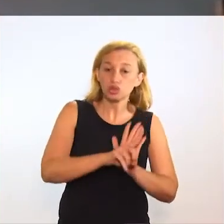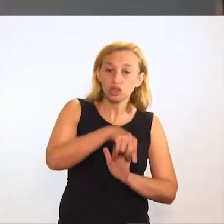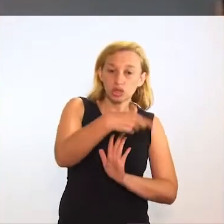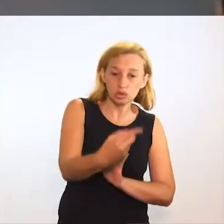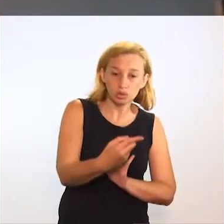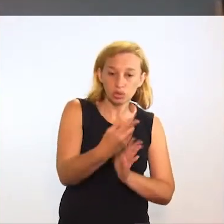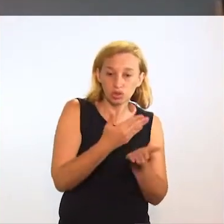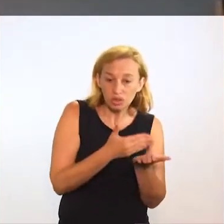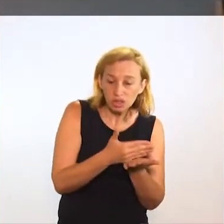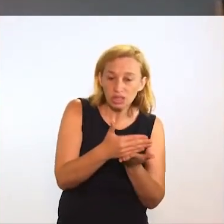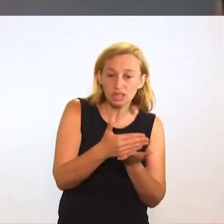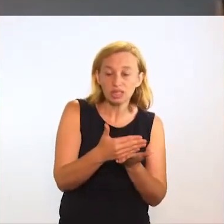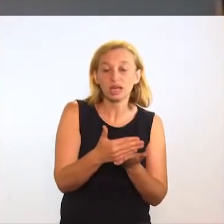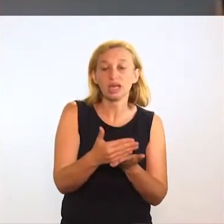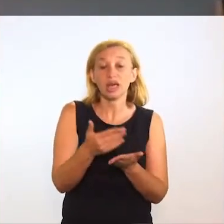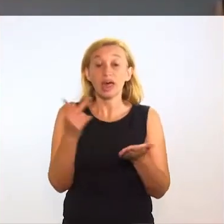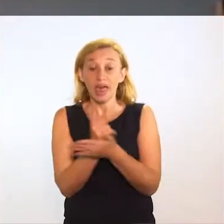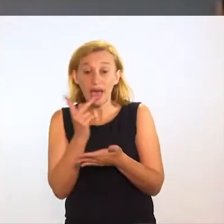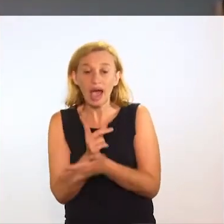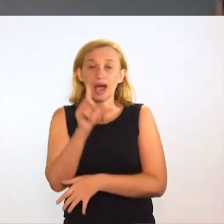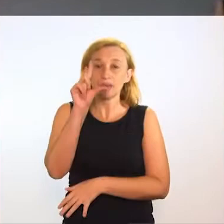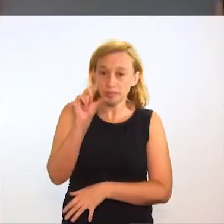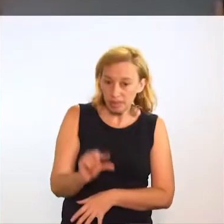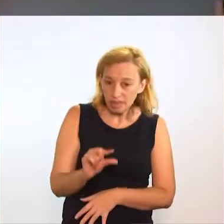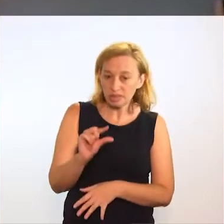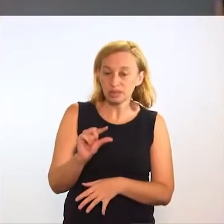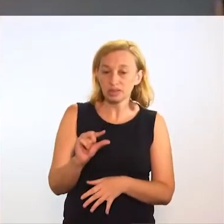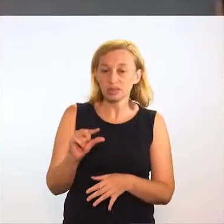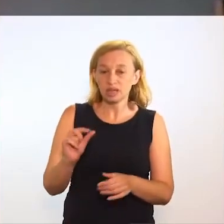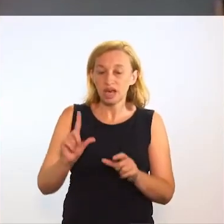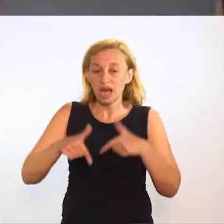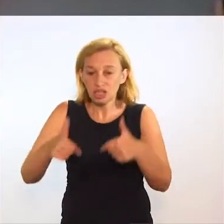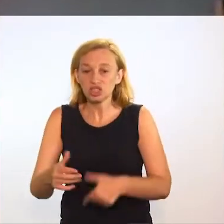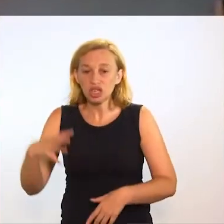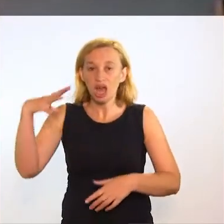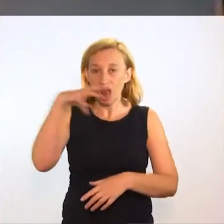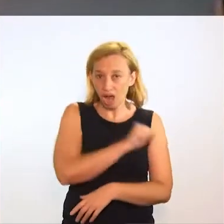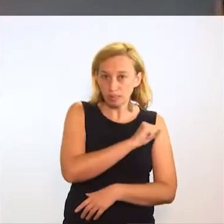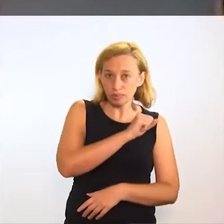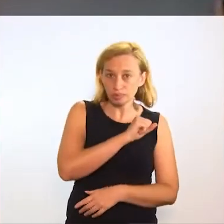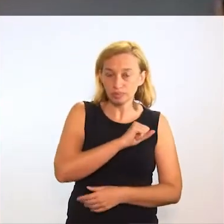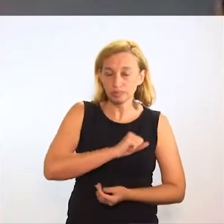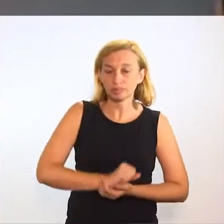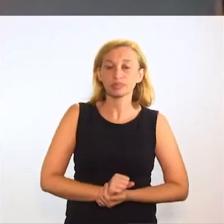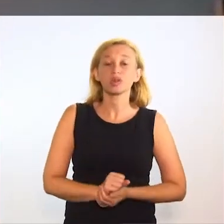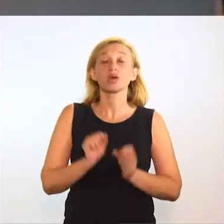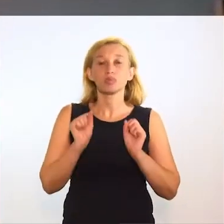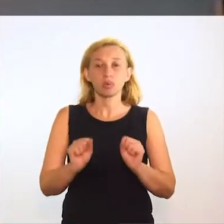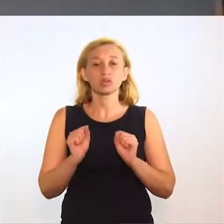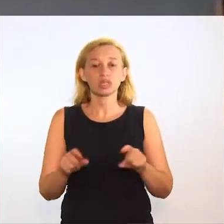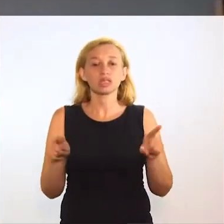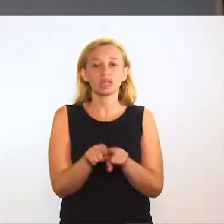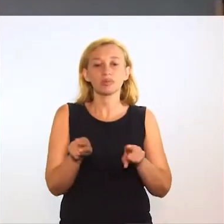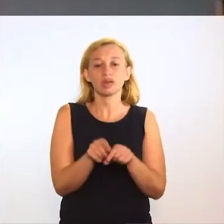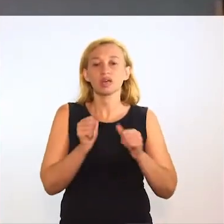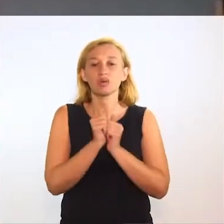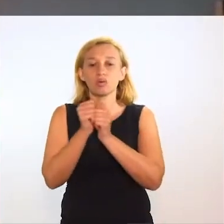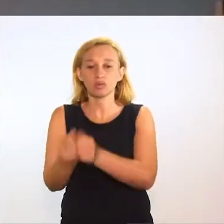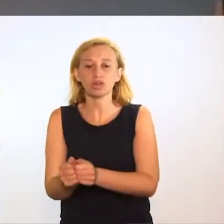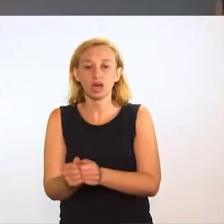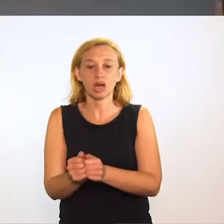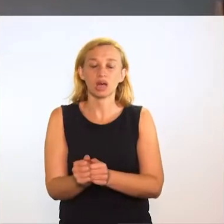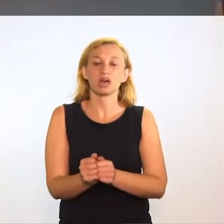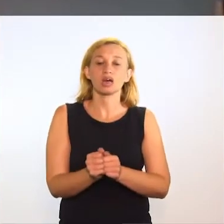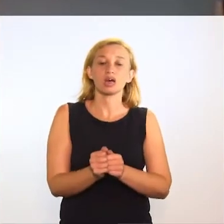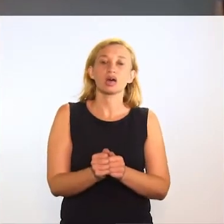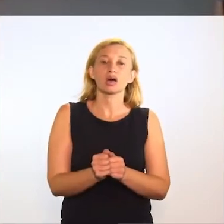caminho, ajuda com que as pessoas possam errar menos, né, fazer mais rápido, dar saltos mais altos aí, e poder